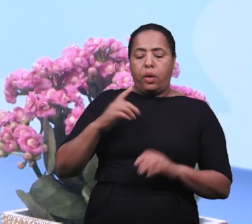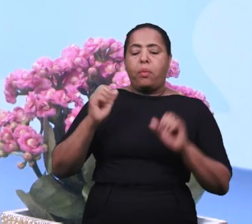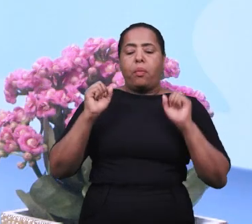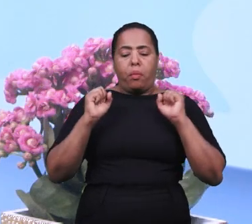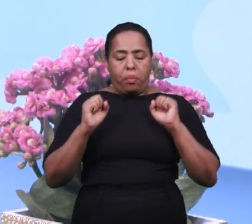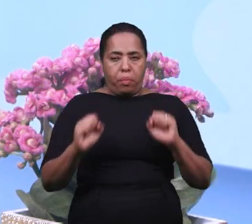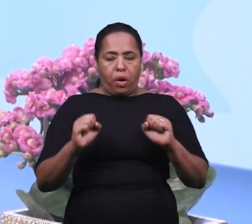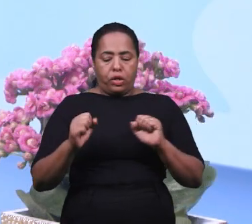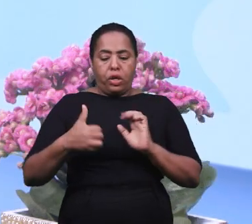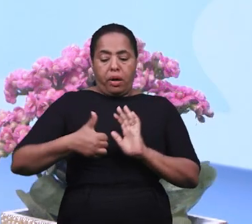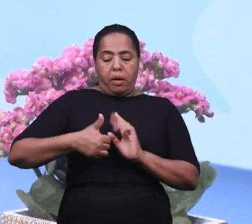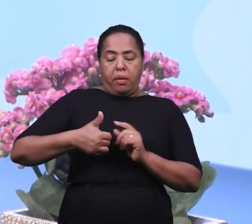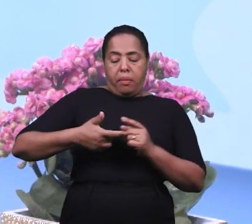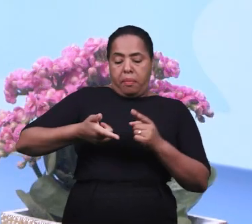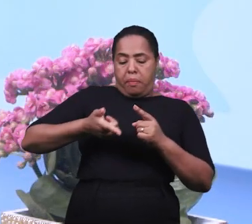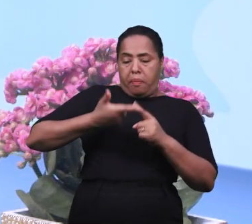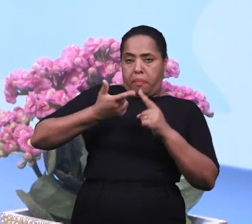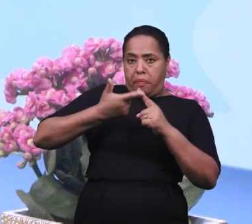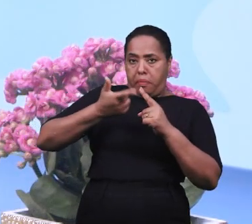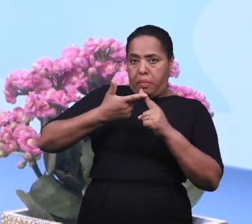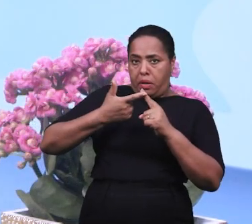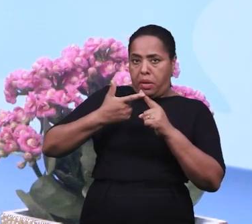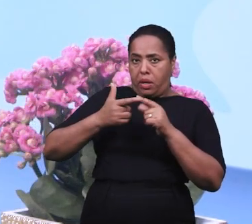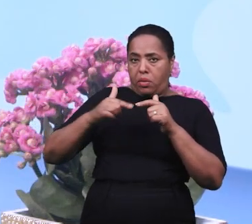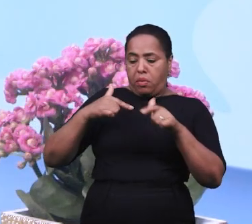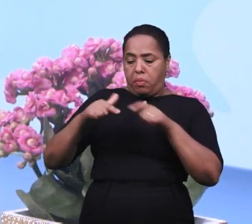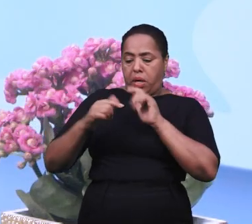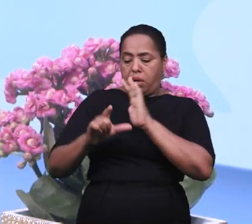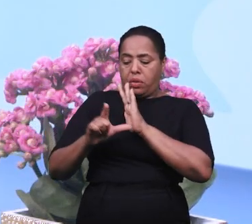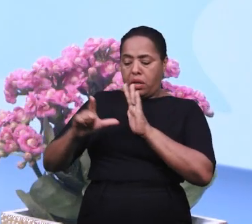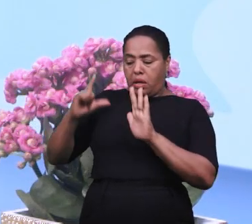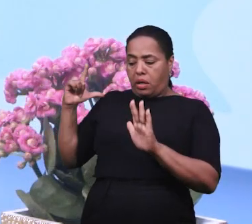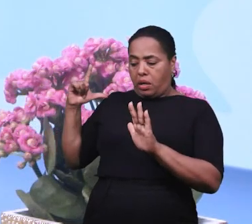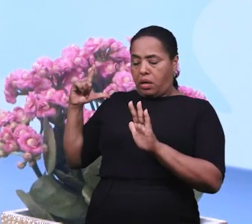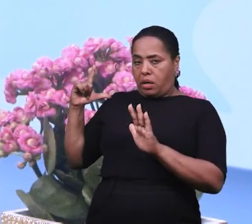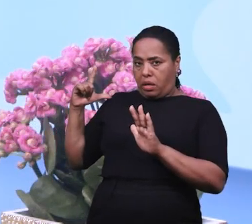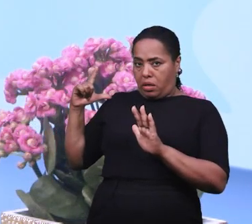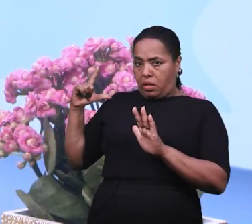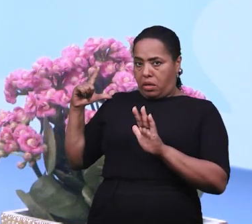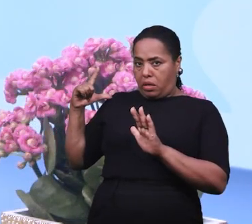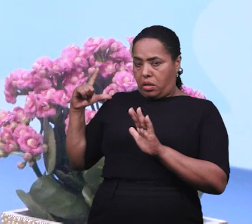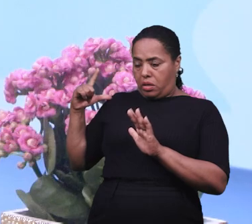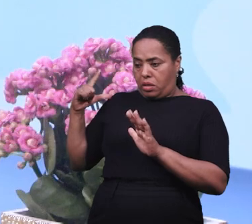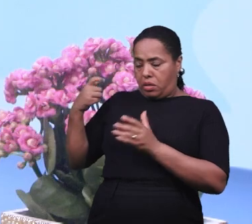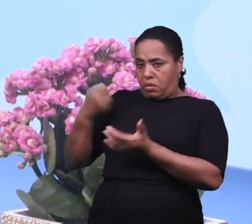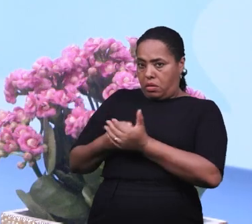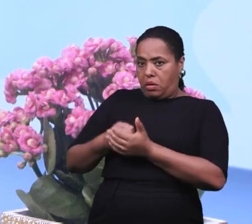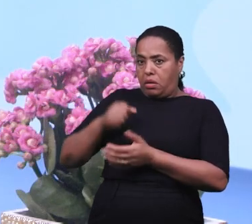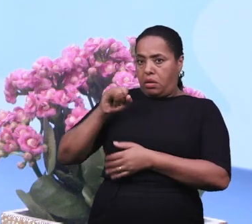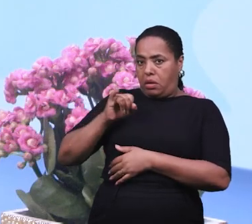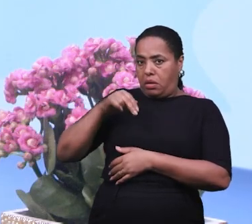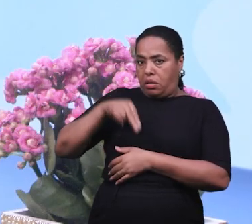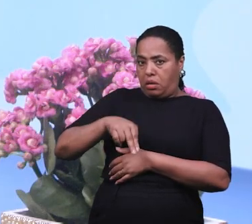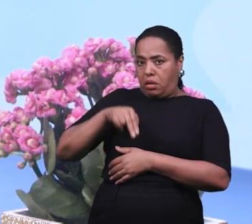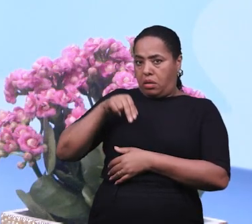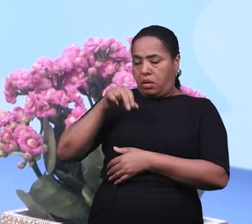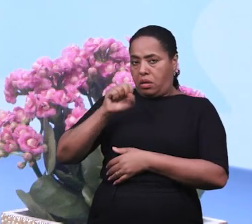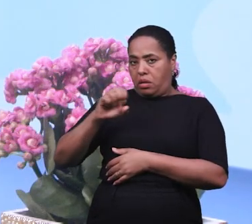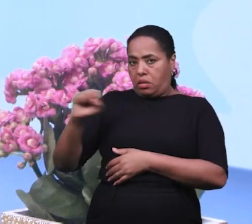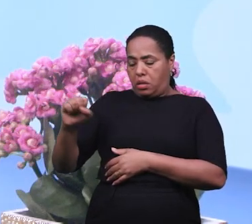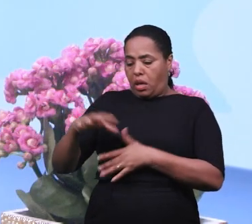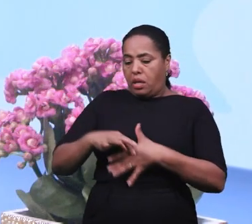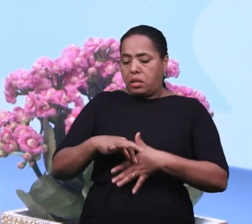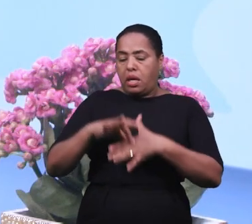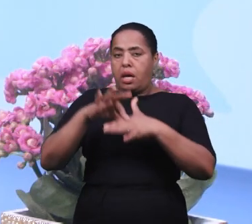optar. Primeiro, ela pode pegar esse tempo que ela trabalhou contribuindo para o INSS e levar para o regime próprio, então ela